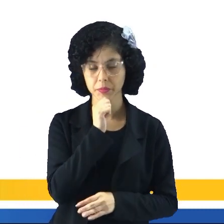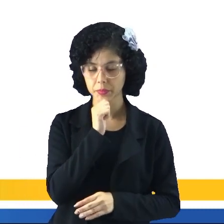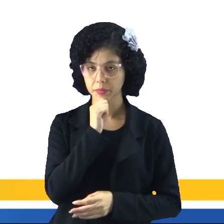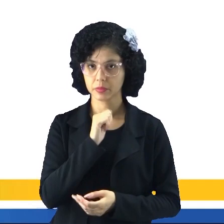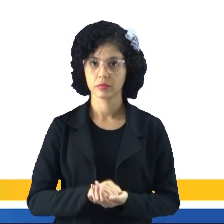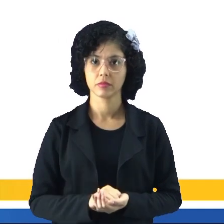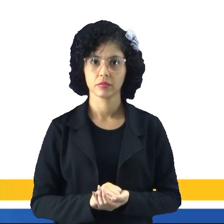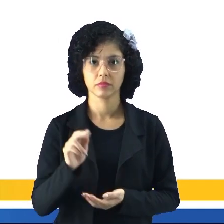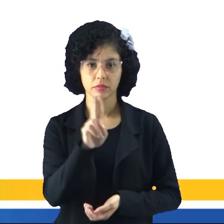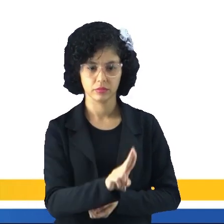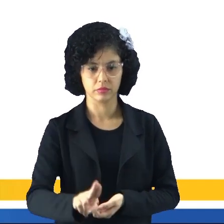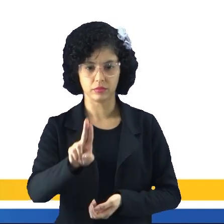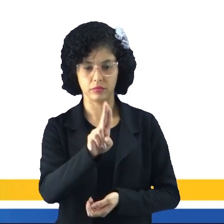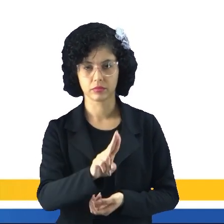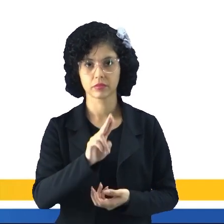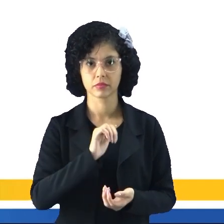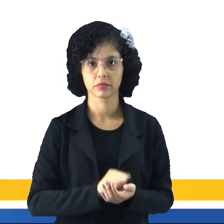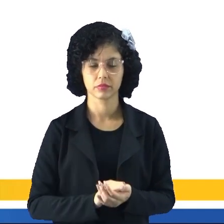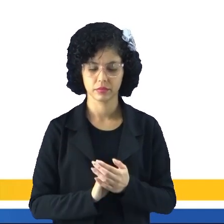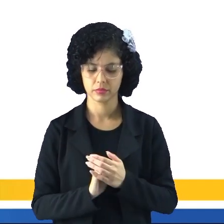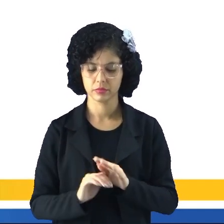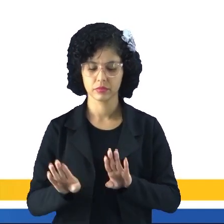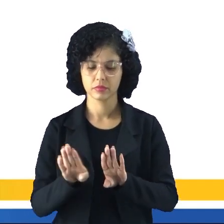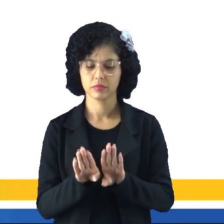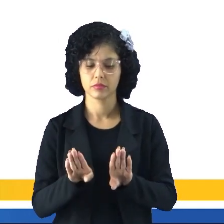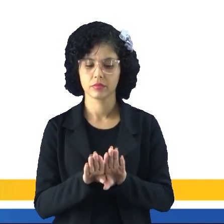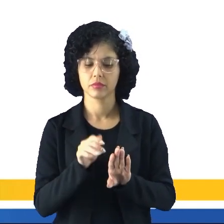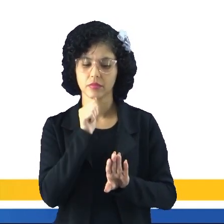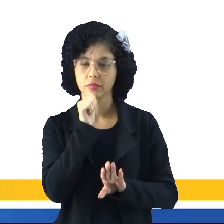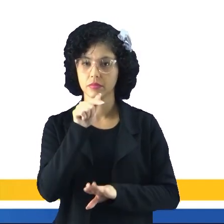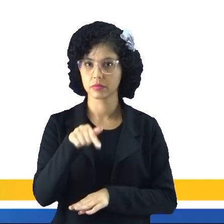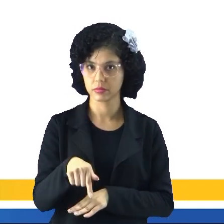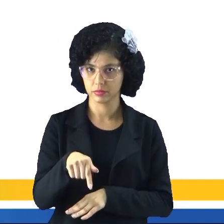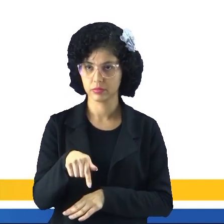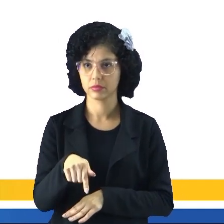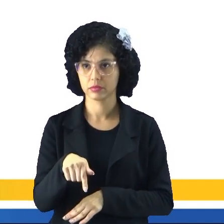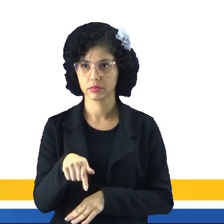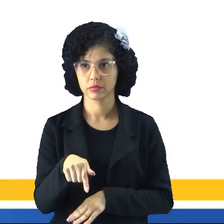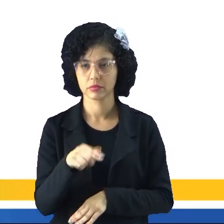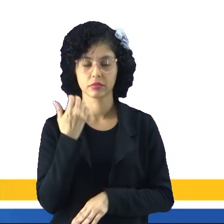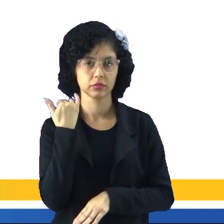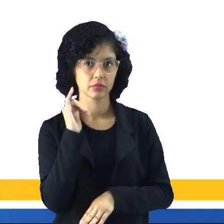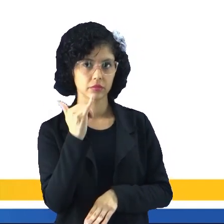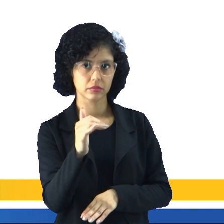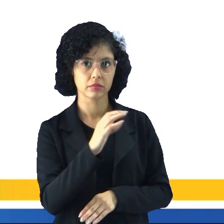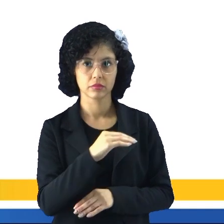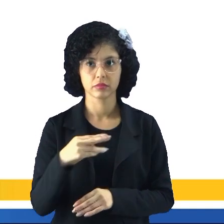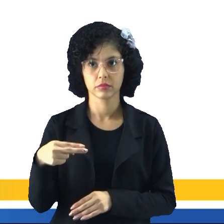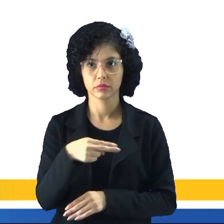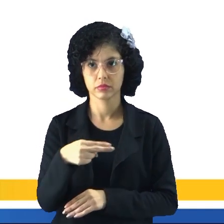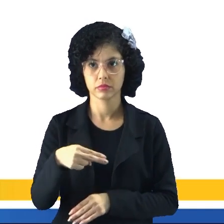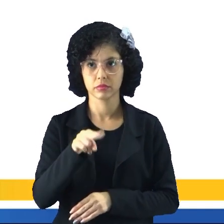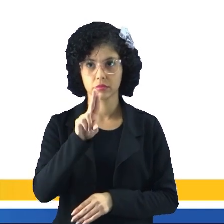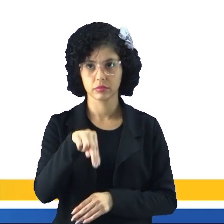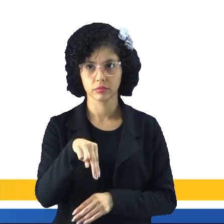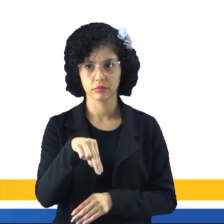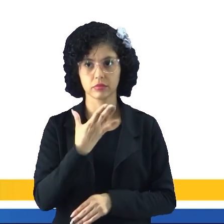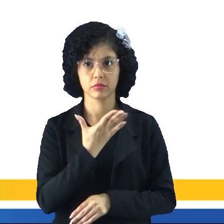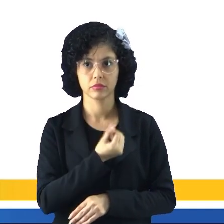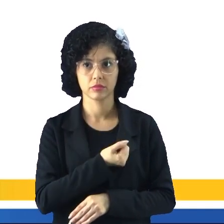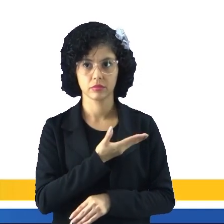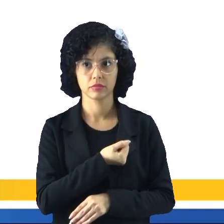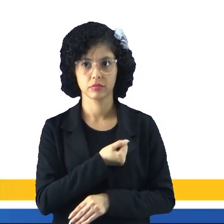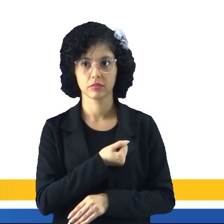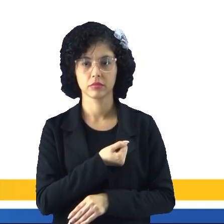medida, nós vamos usar essa equação bem simples, ó. Q de carga elétrica igual a N, que é o número,